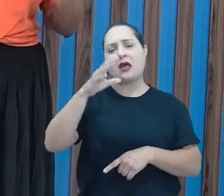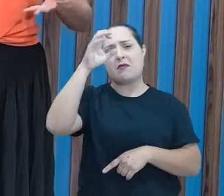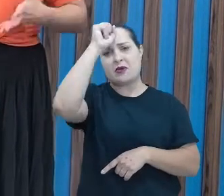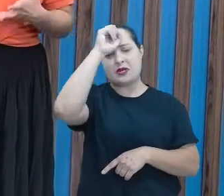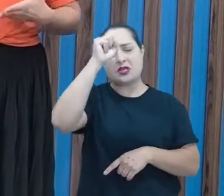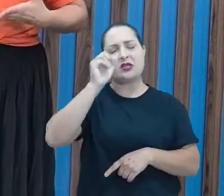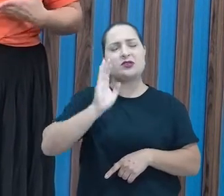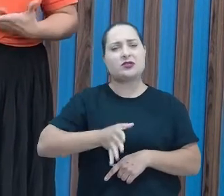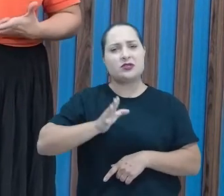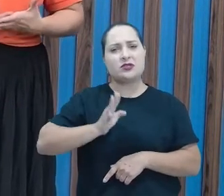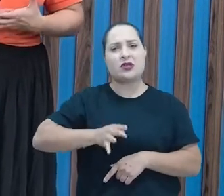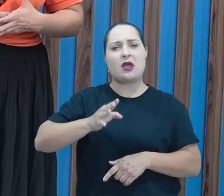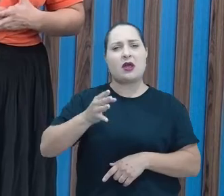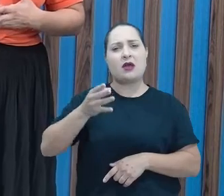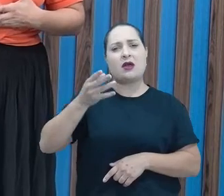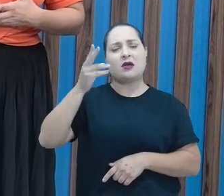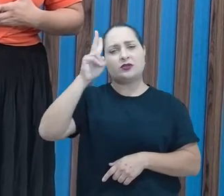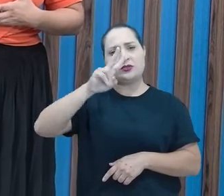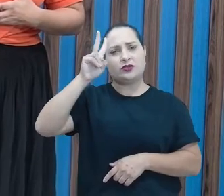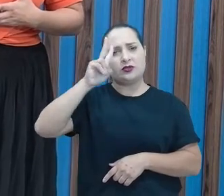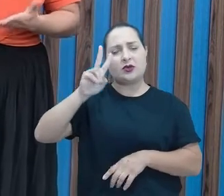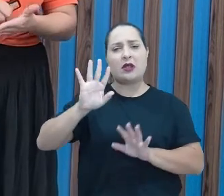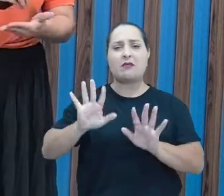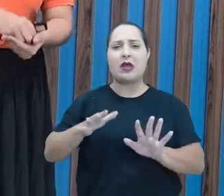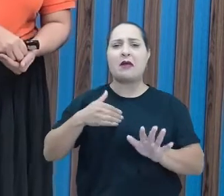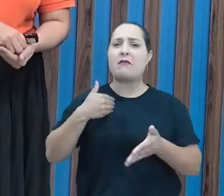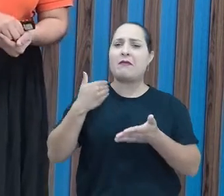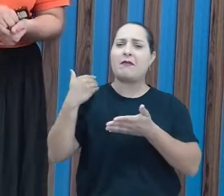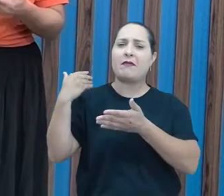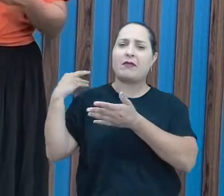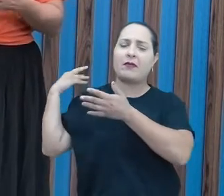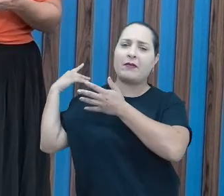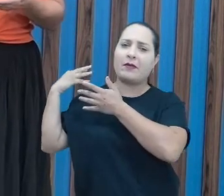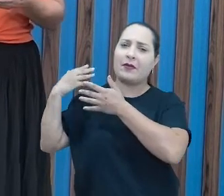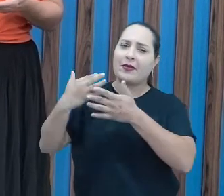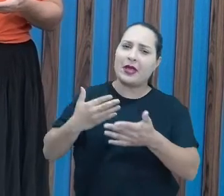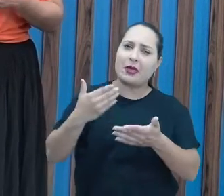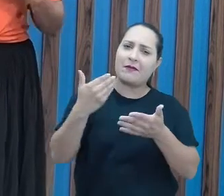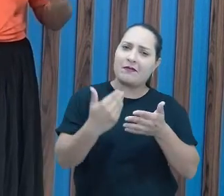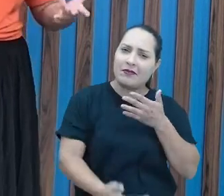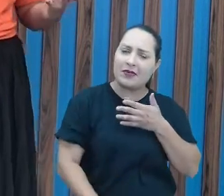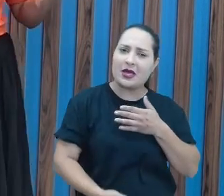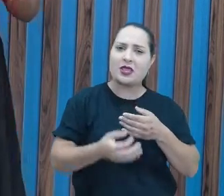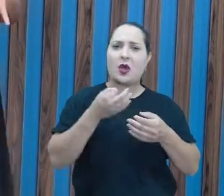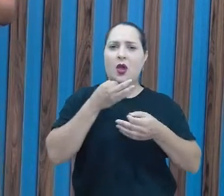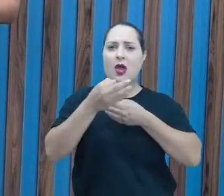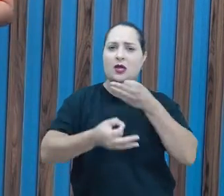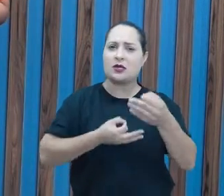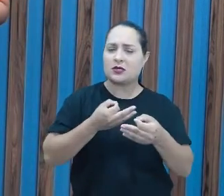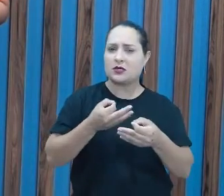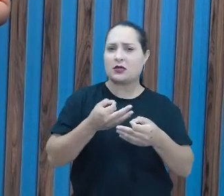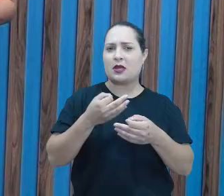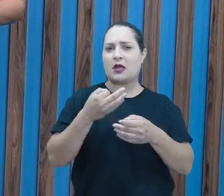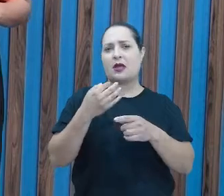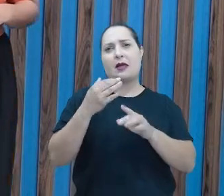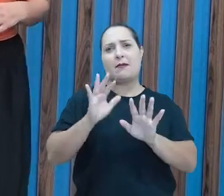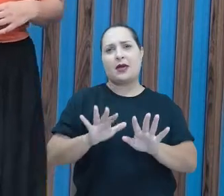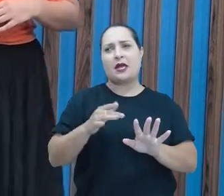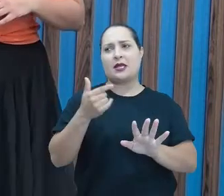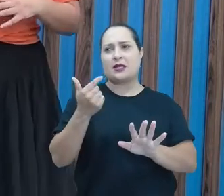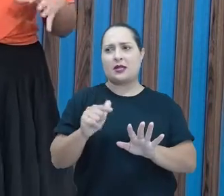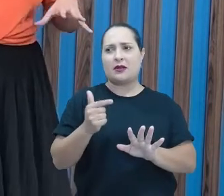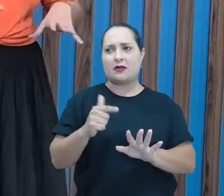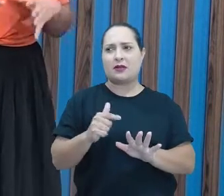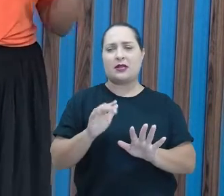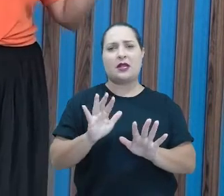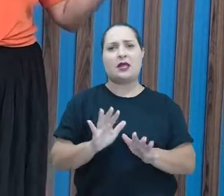mas ela claramente perdeu a sua crítica contemporânea, porque ela já não é mais uma notícia nova, ela já não